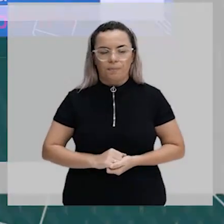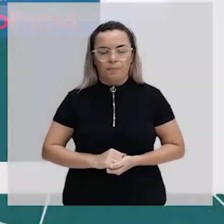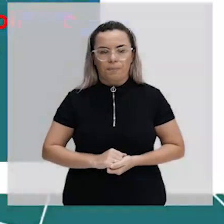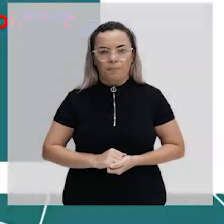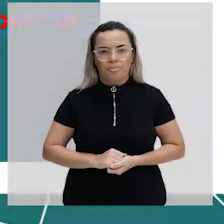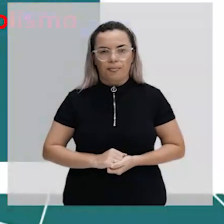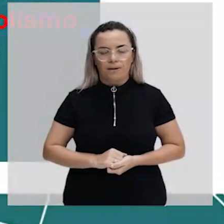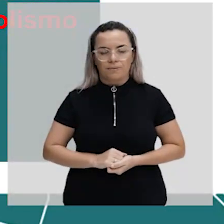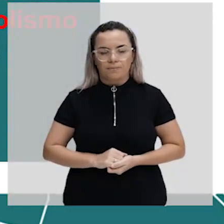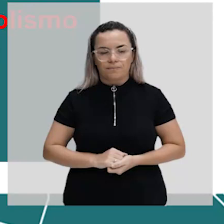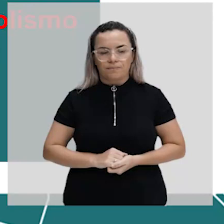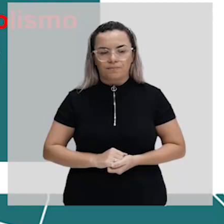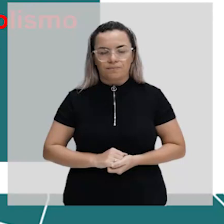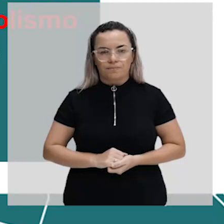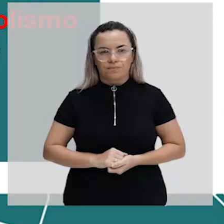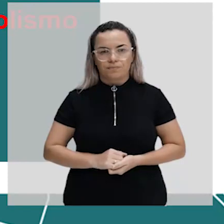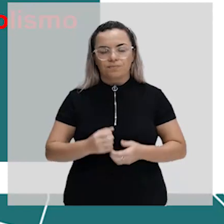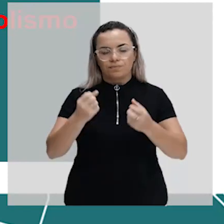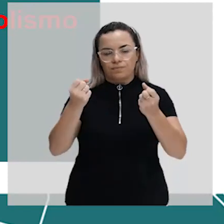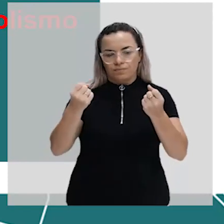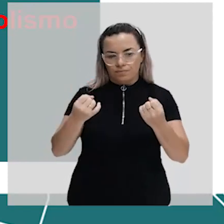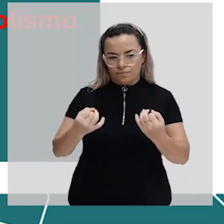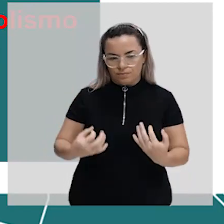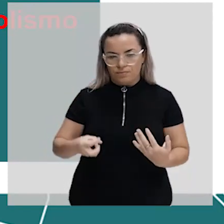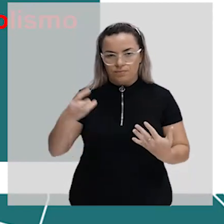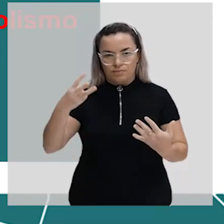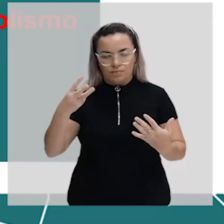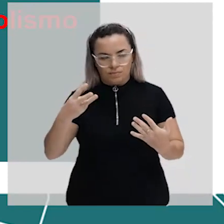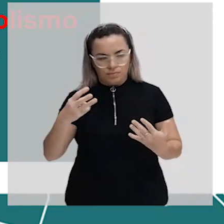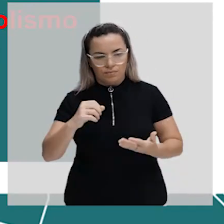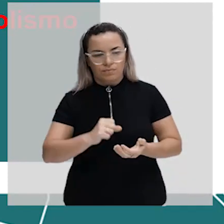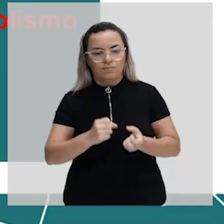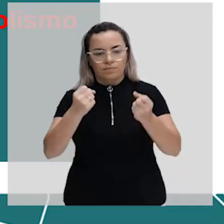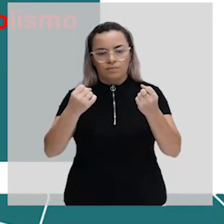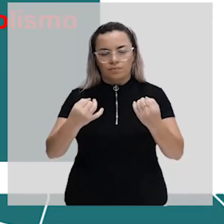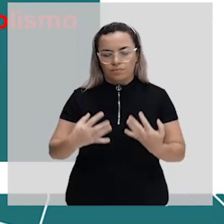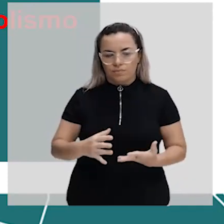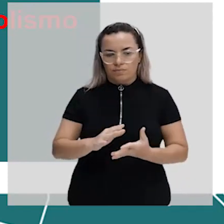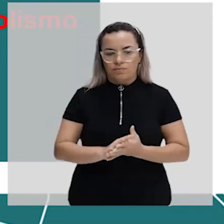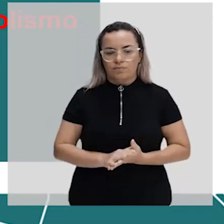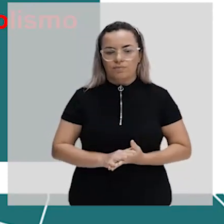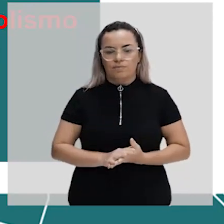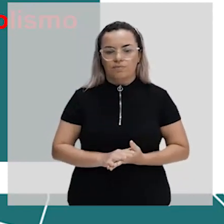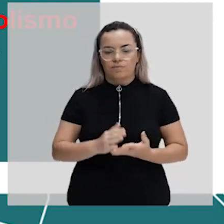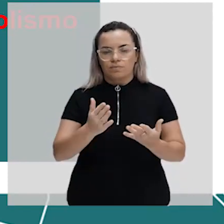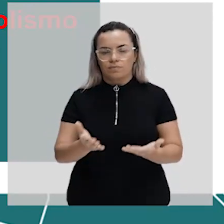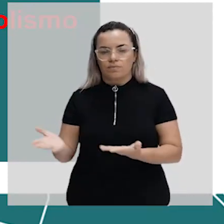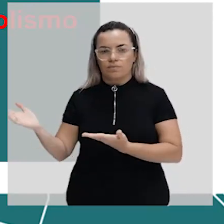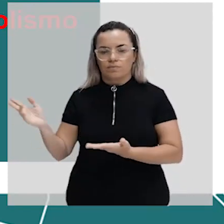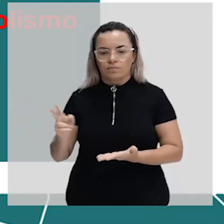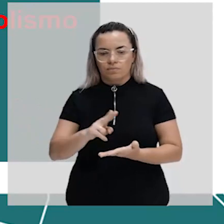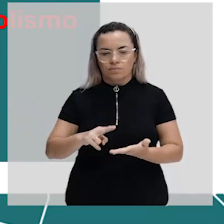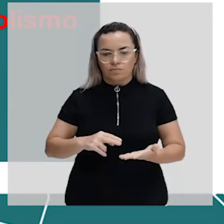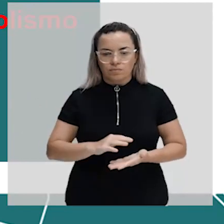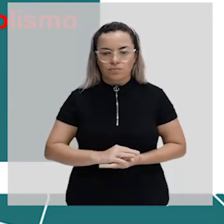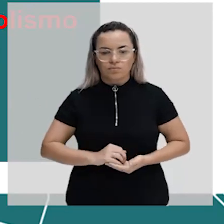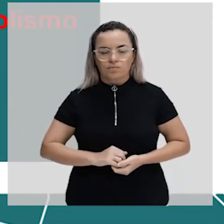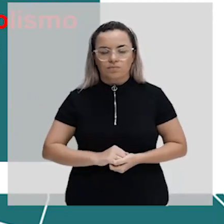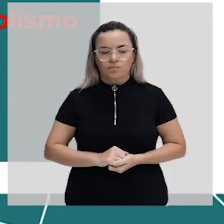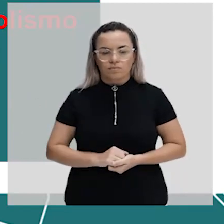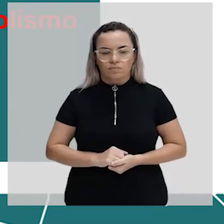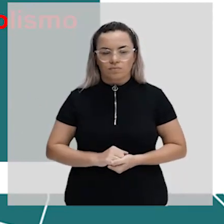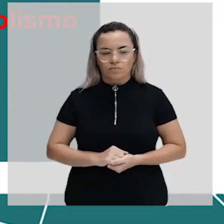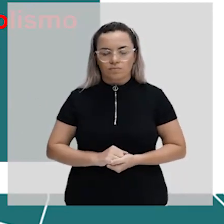Então, vamos aqui para o comentário dessa questão. Olha só. Esse movimento simbolista, em relação às suas